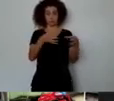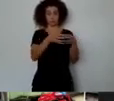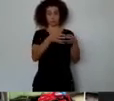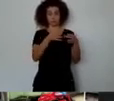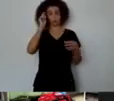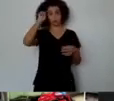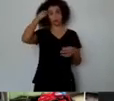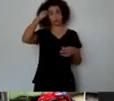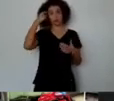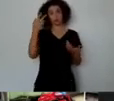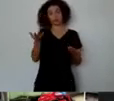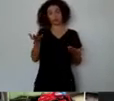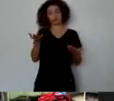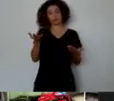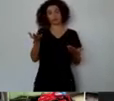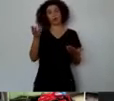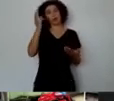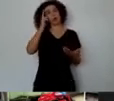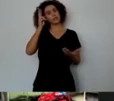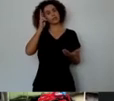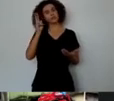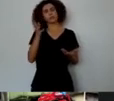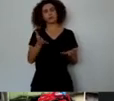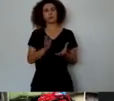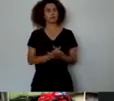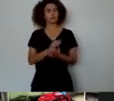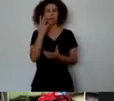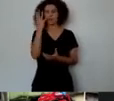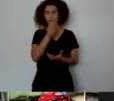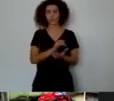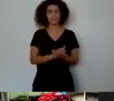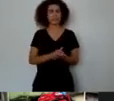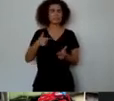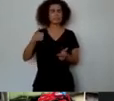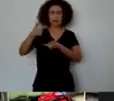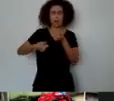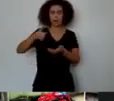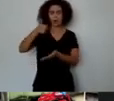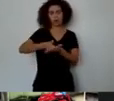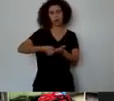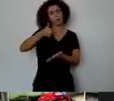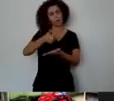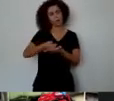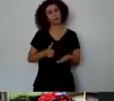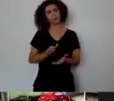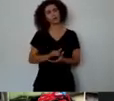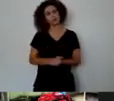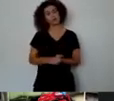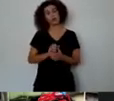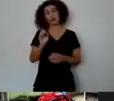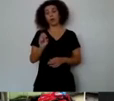às vezes, romantização da história do negro, às vezes o negro sempre naquele lugar de